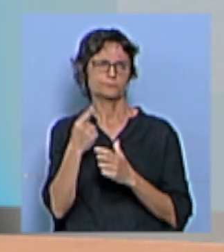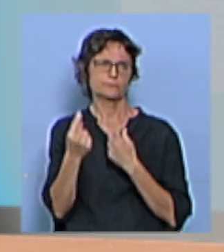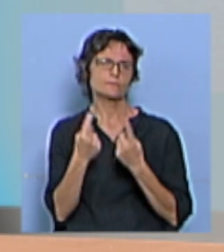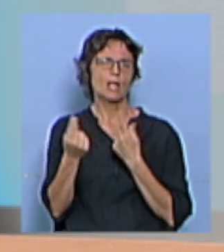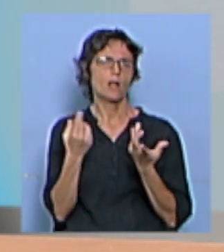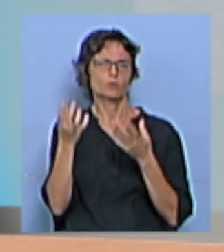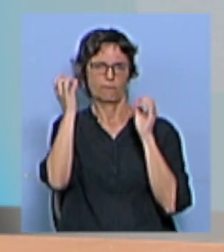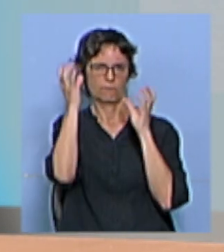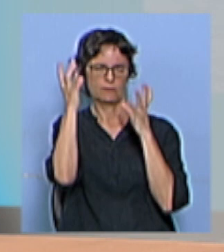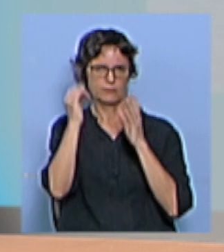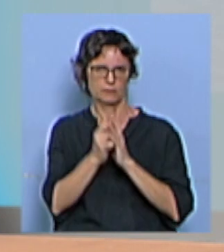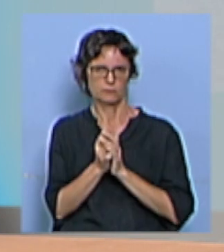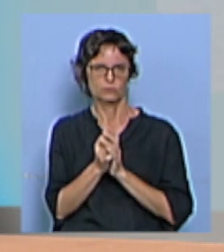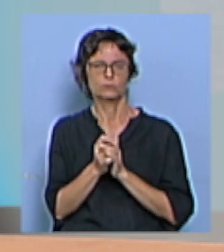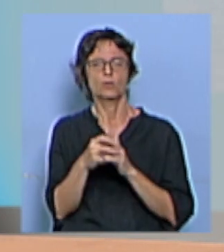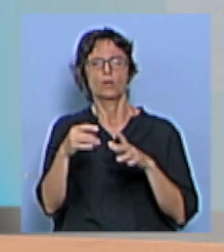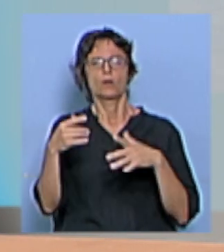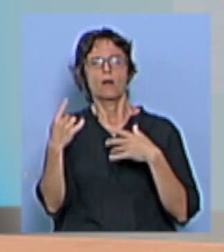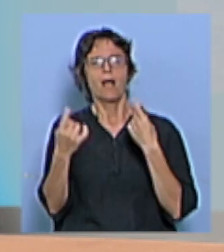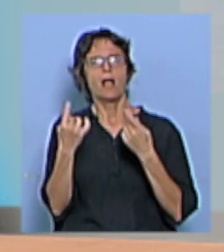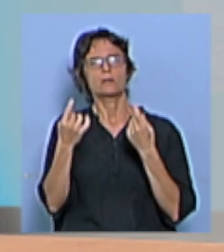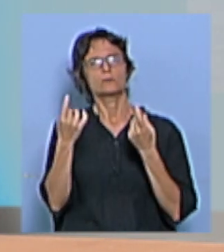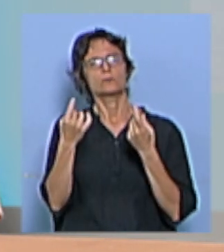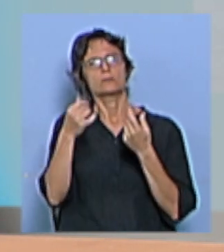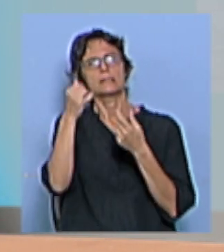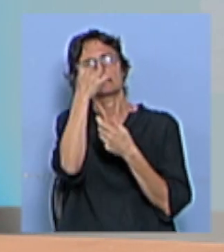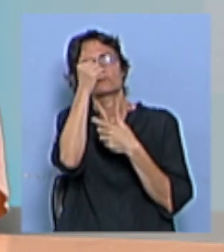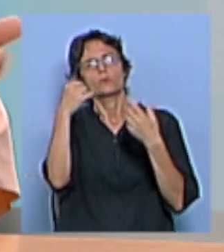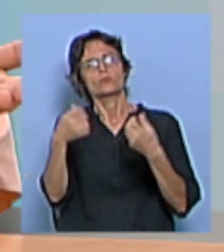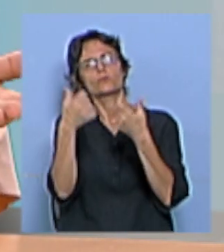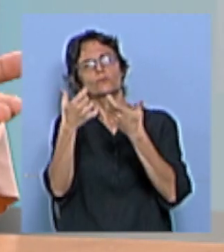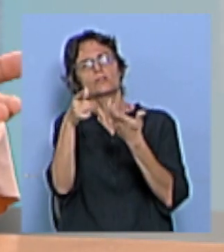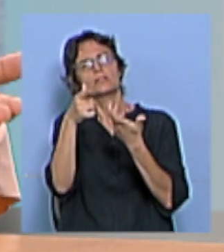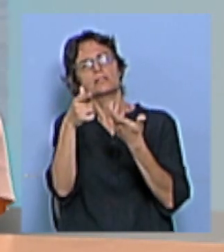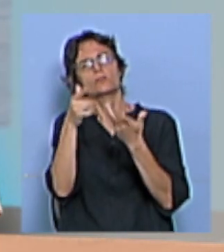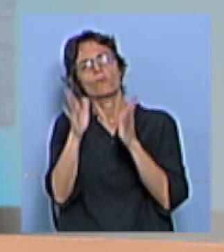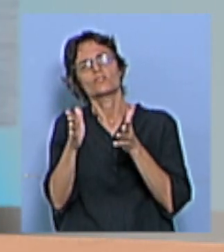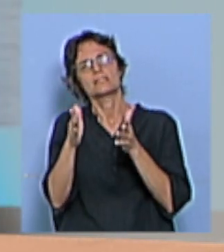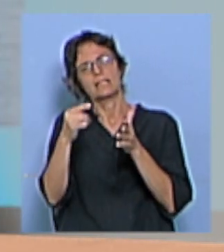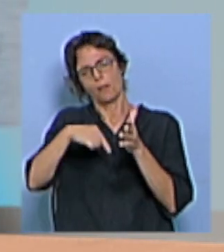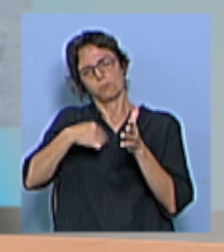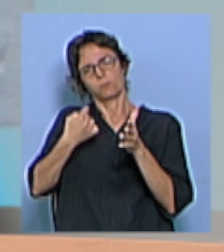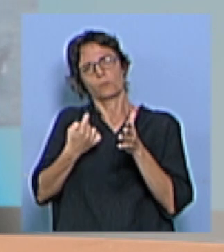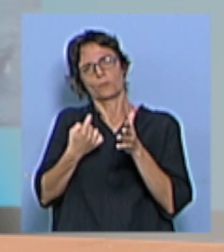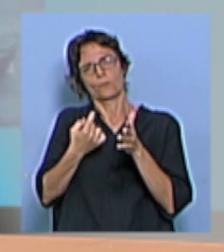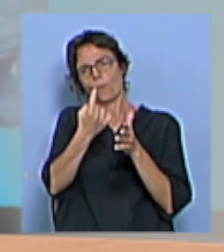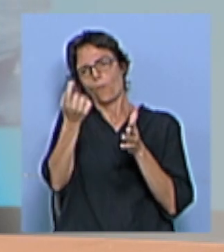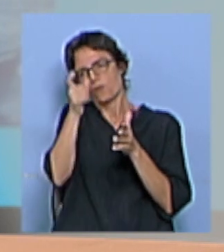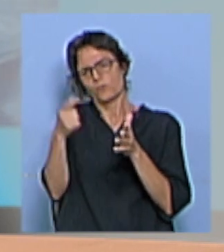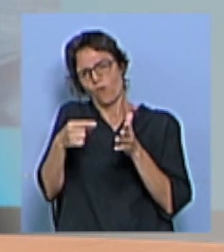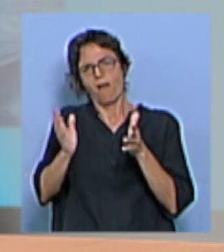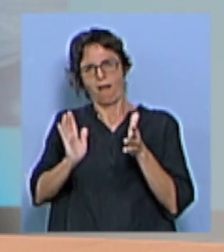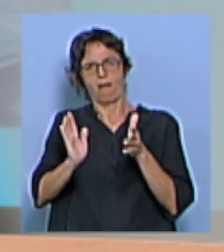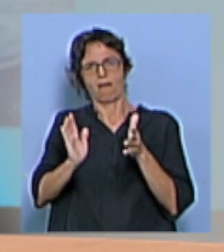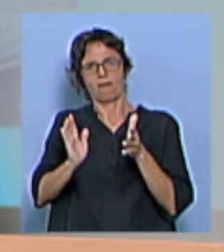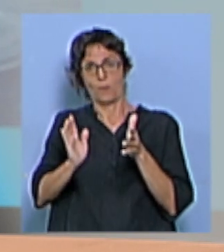lúdico, de onde vem a palavra lúdico, o jogo, ou seja, o divertimento, é uma necessidade do ser humano. E eu lembro-me que na página lá